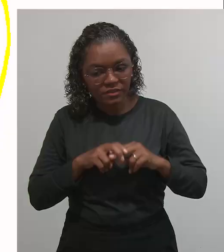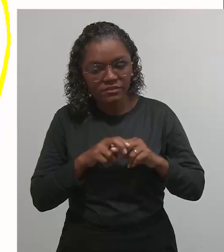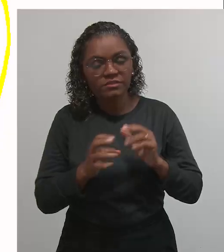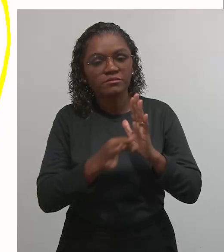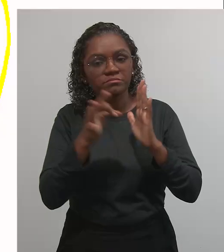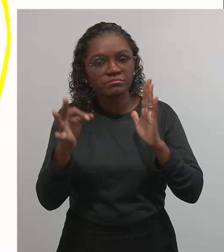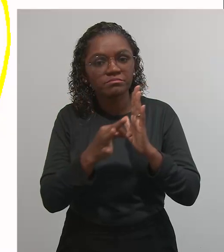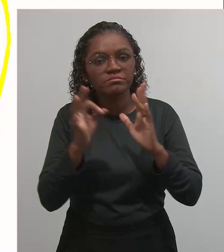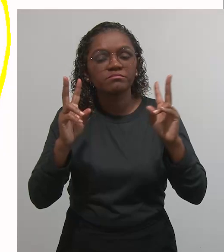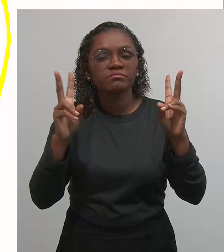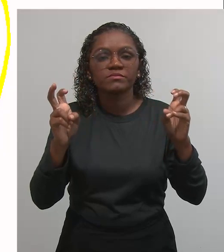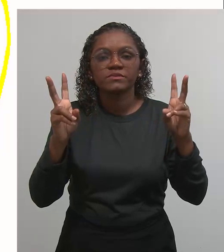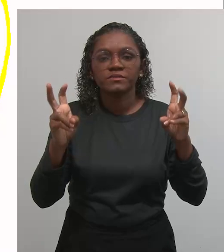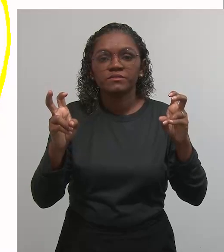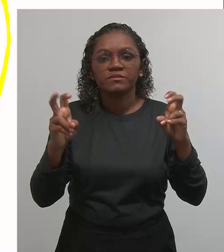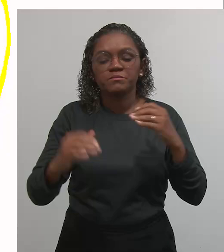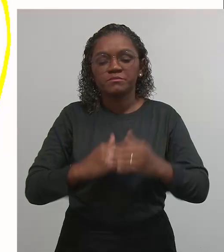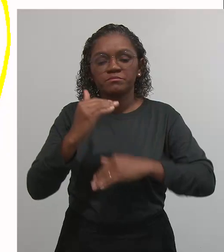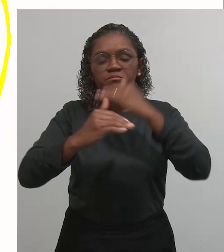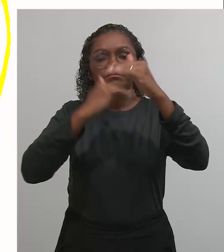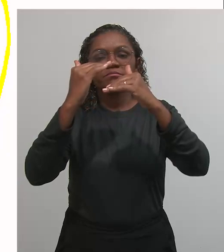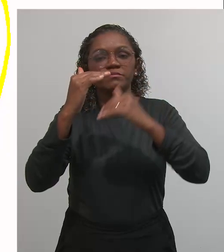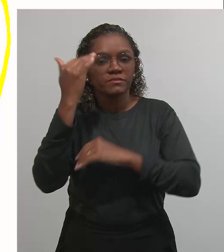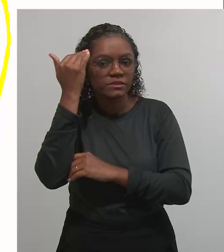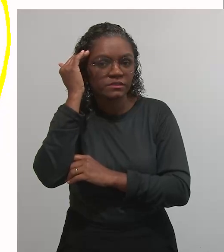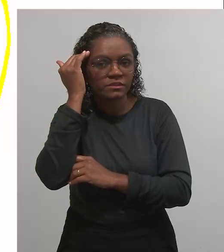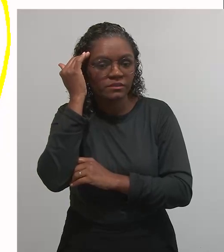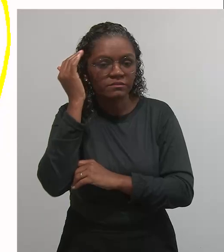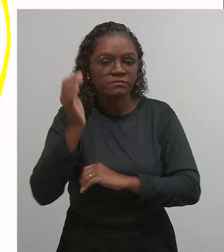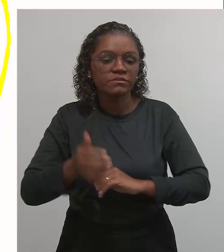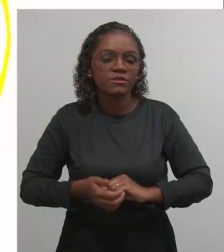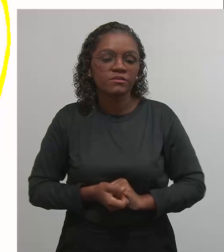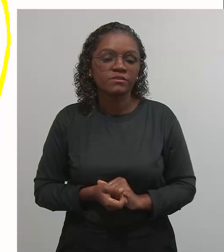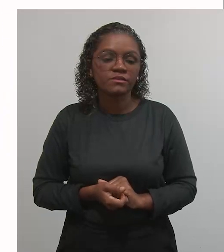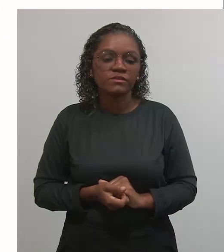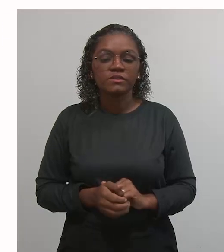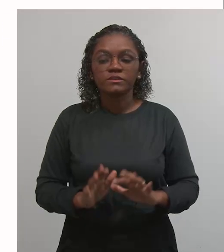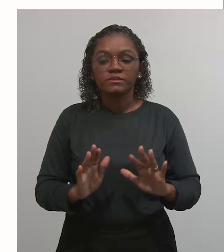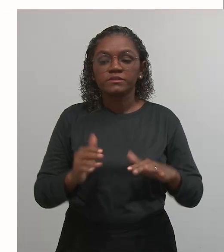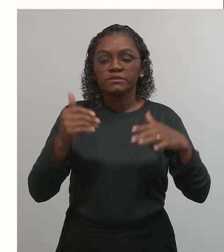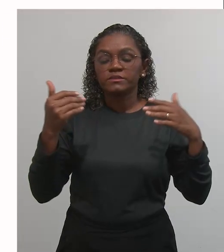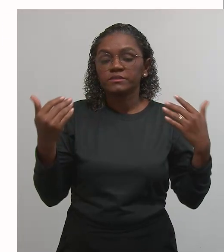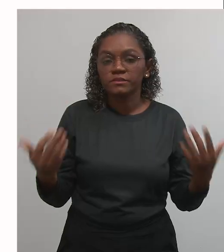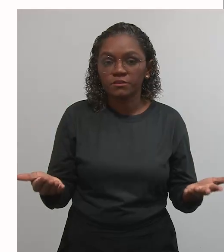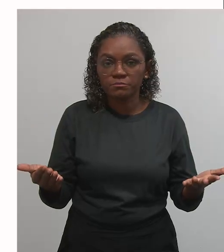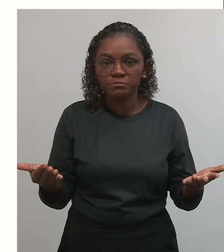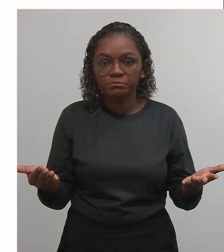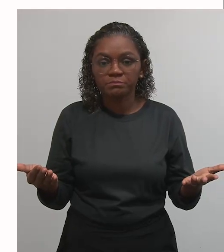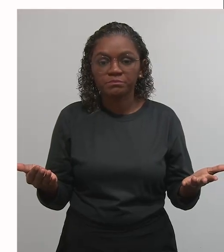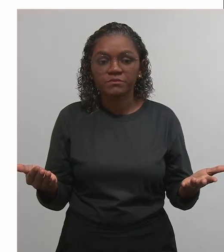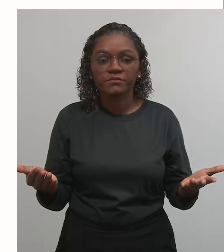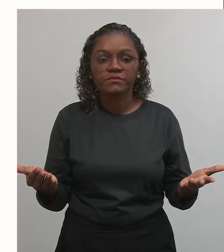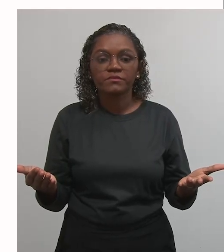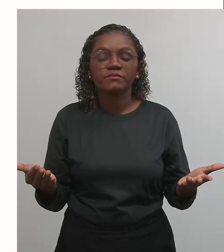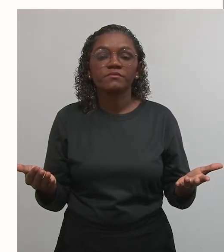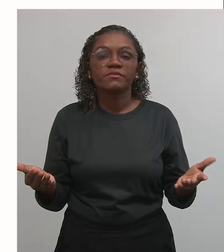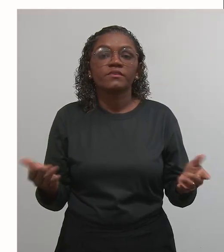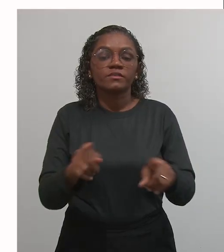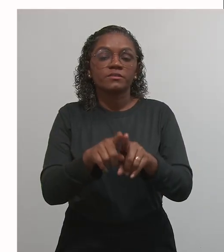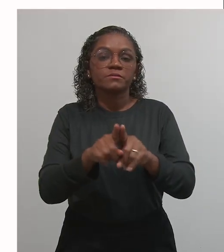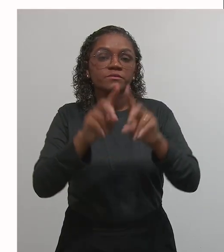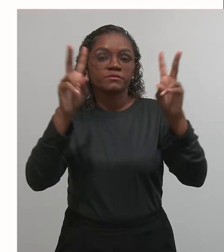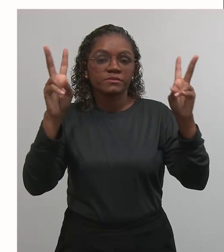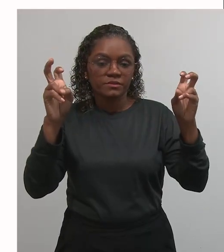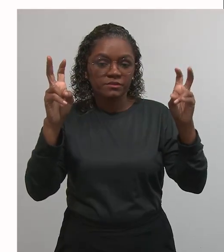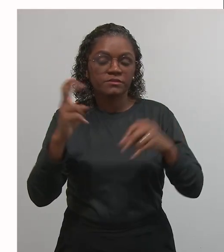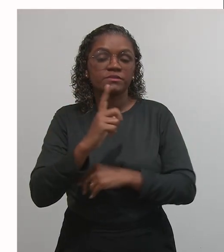essa crítica ao processo do idealismo, ok? Muito bem, gente. Então, nessa